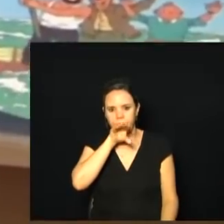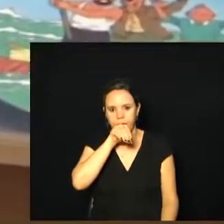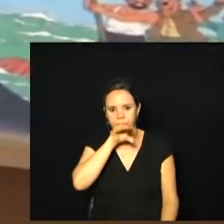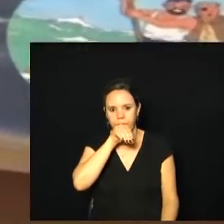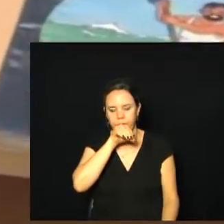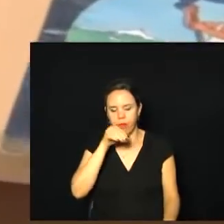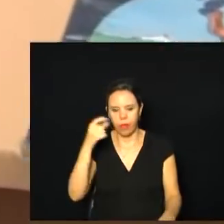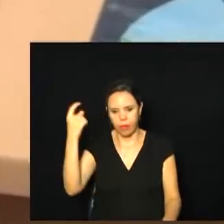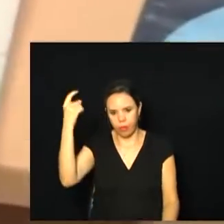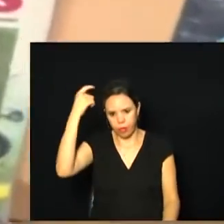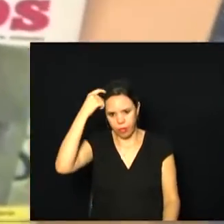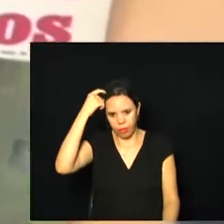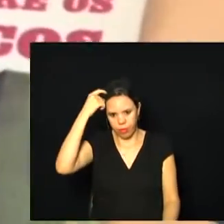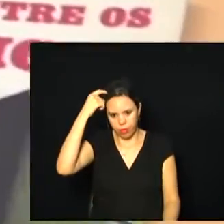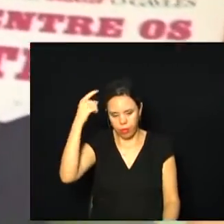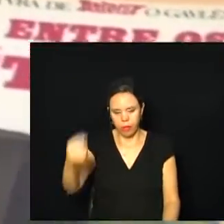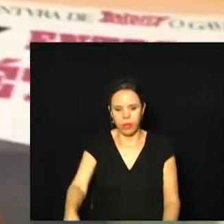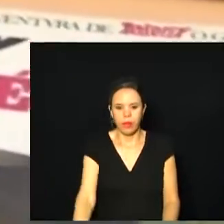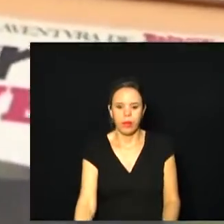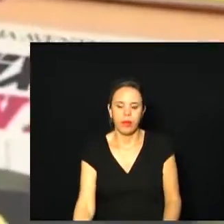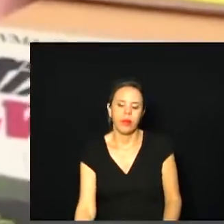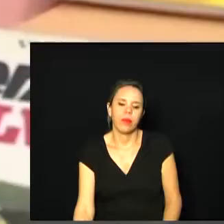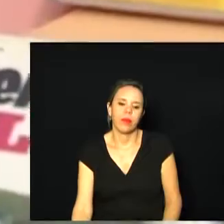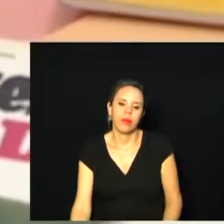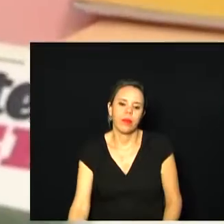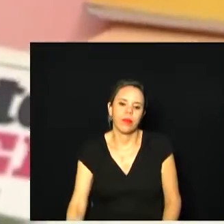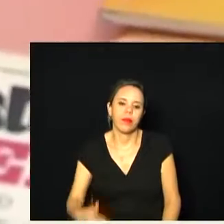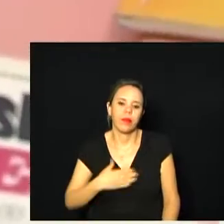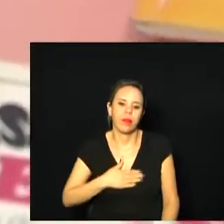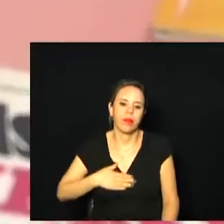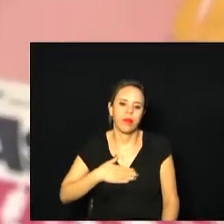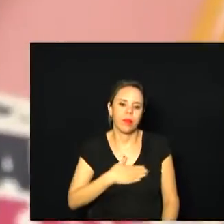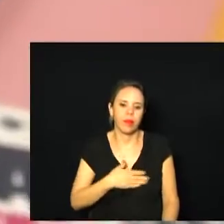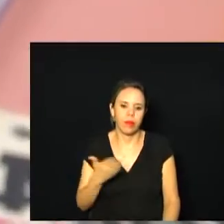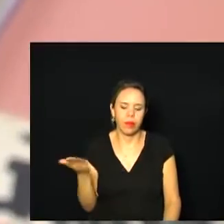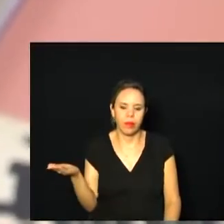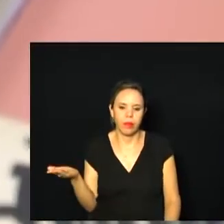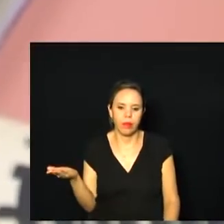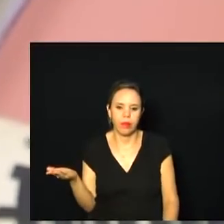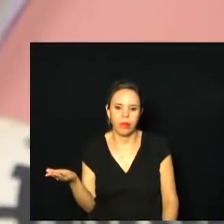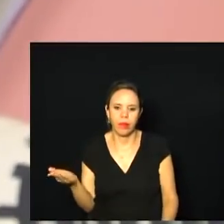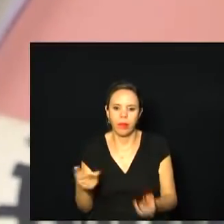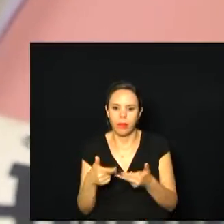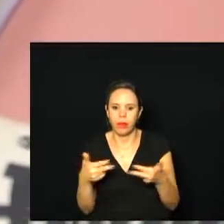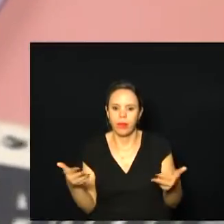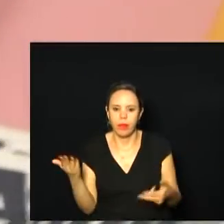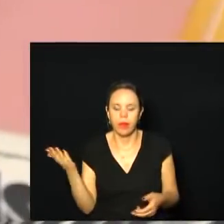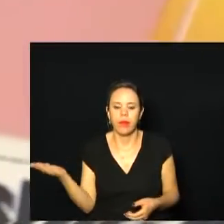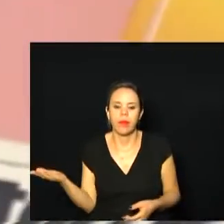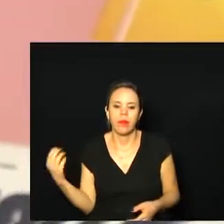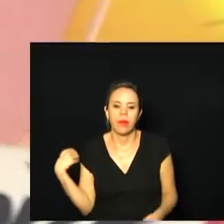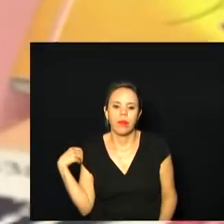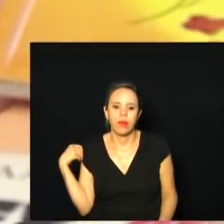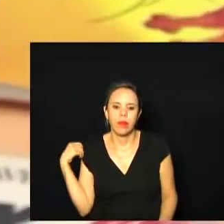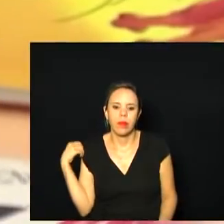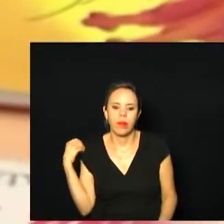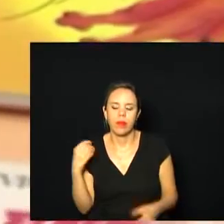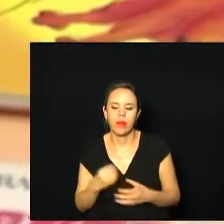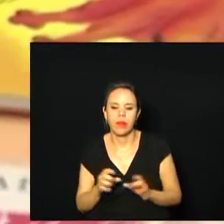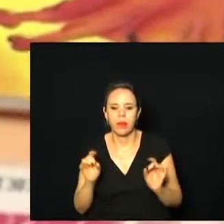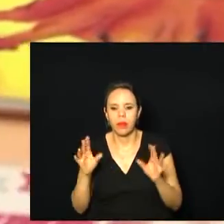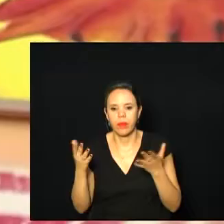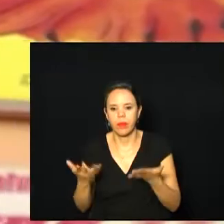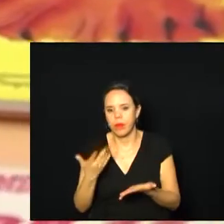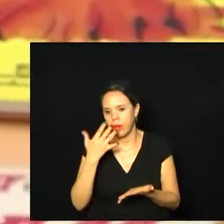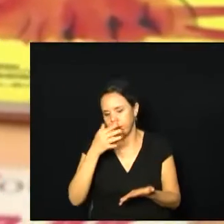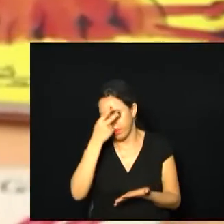da Disney. E aqui Qual que é o que você mais gosta aqui, que é o que mais sai? Eu gosto de vários. Esses aqui são os best-sellers infantis